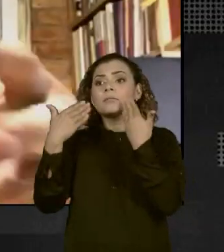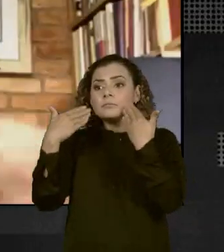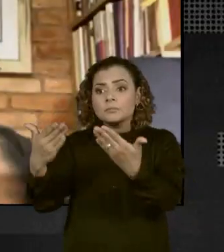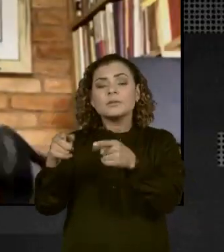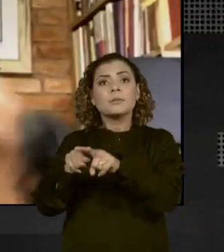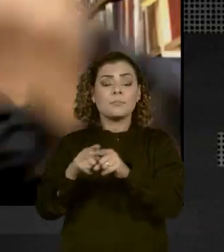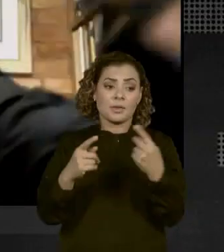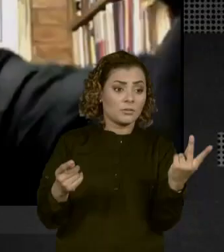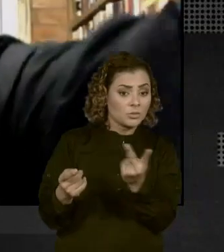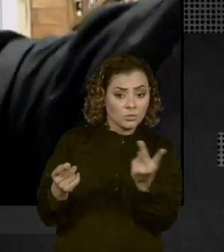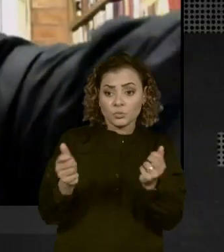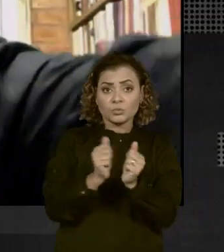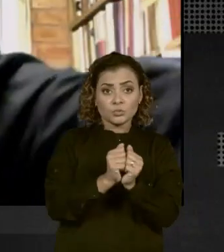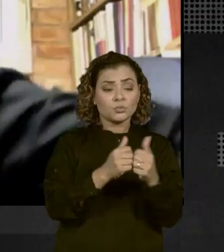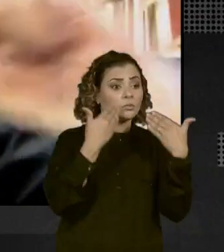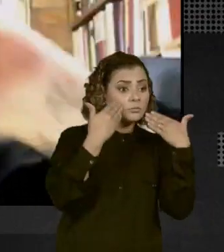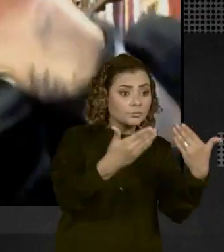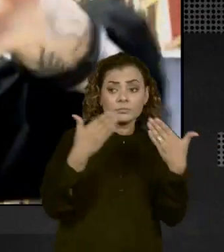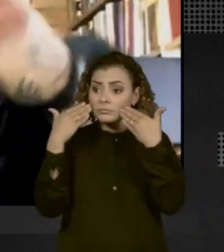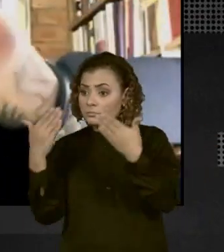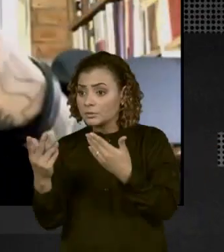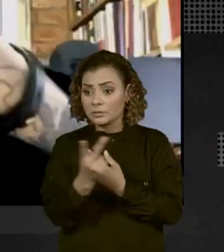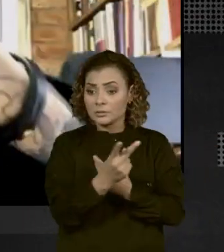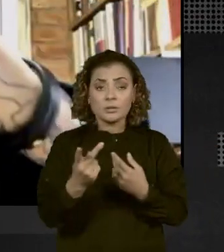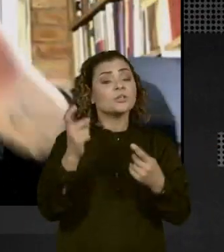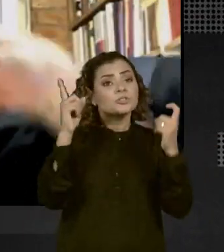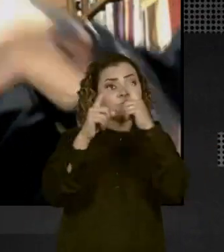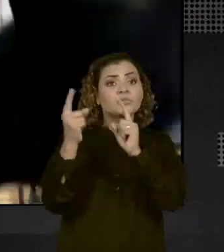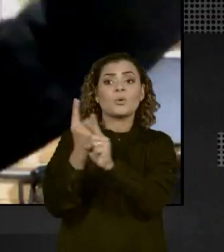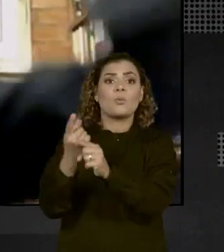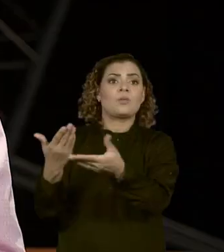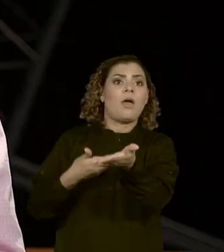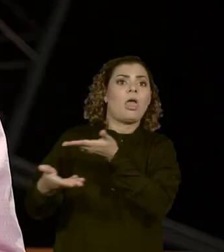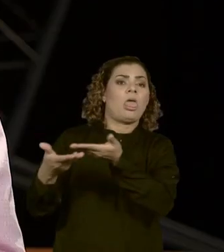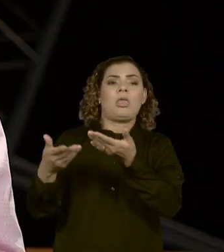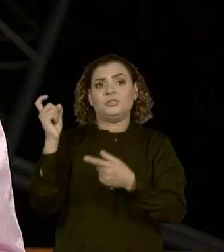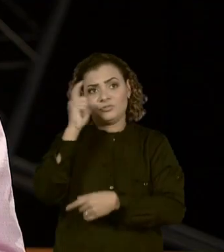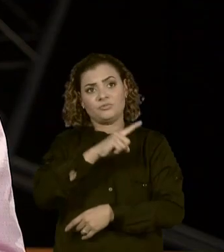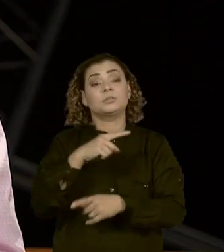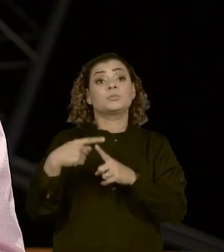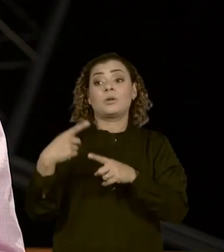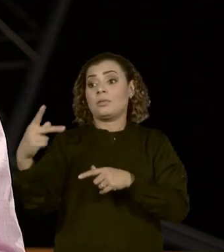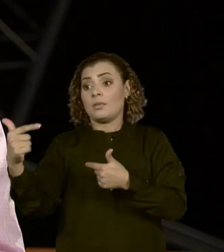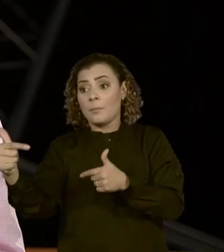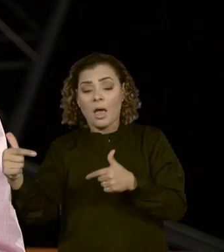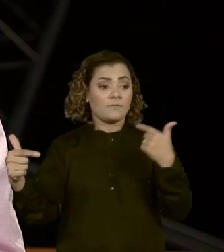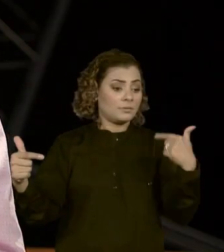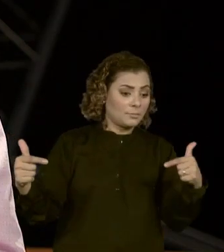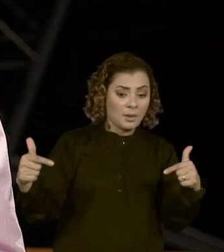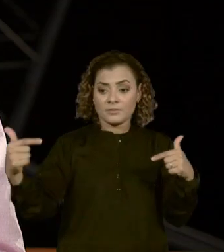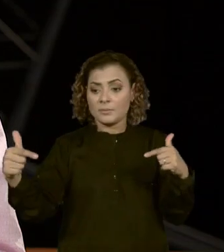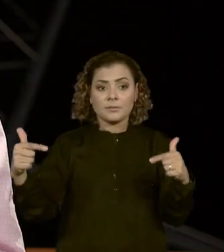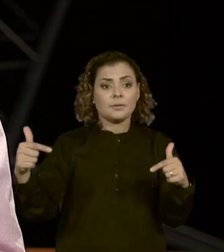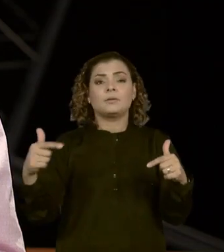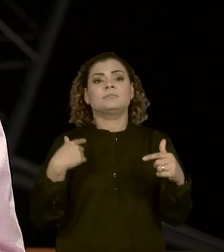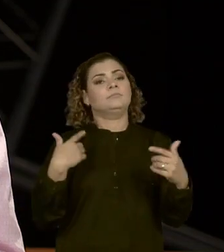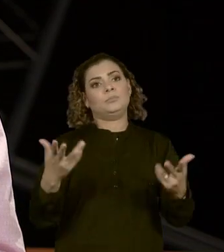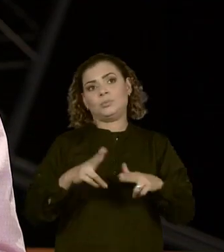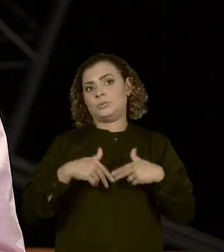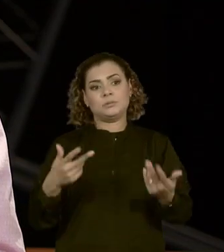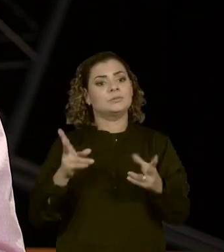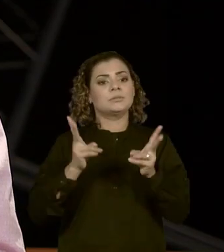o Fagundes tinha companhia estável de repertório, e aí ele nunca podia ir ver as nossas peças, porque ele também estava em cartaz, nós